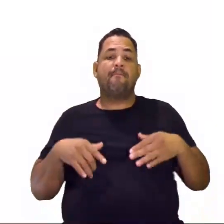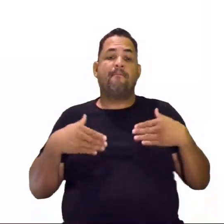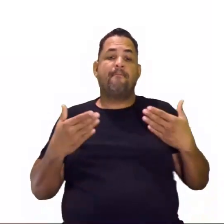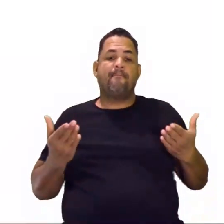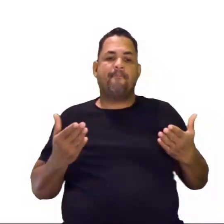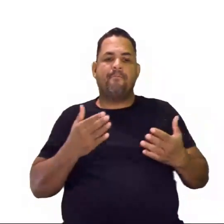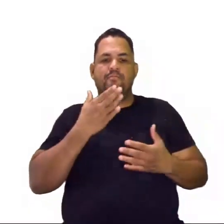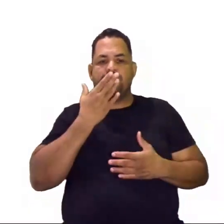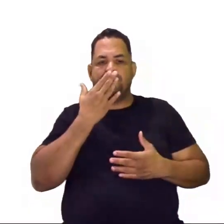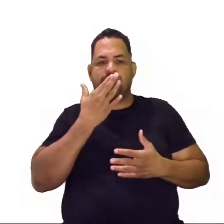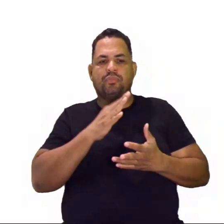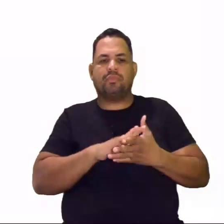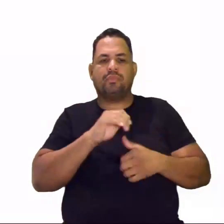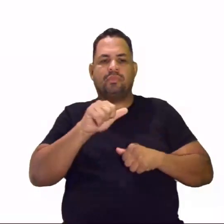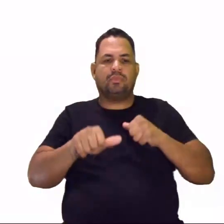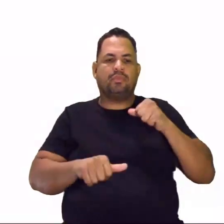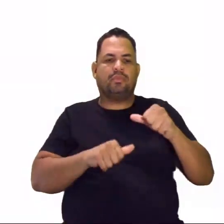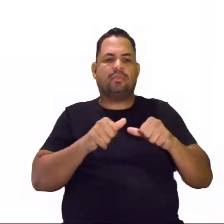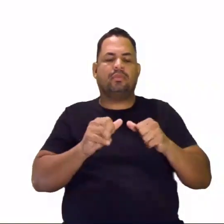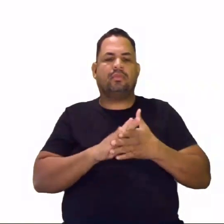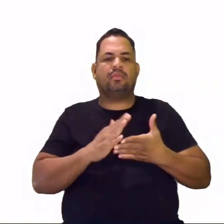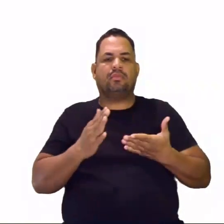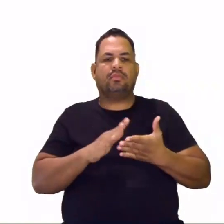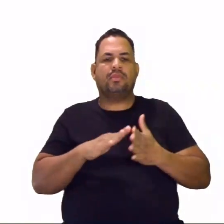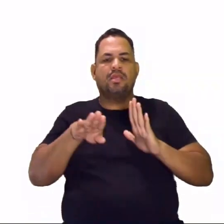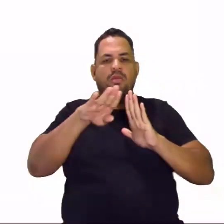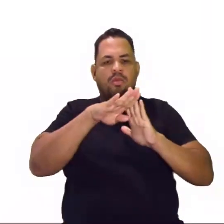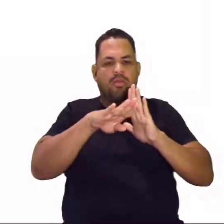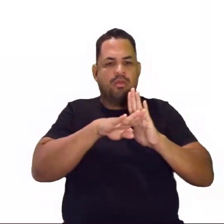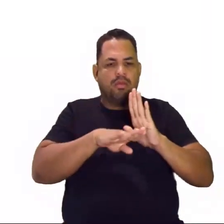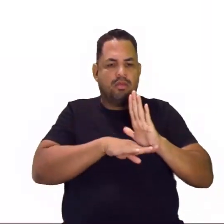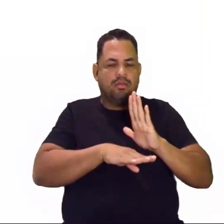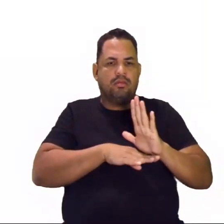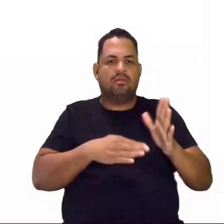a cor da pele foi transformada nesse principal critério de